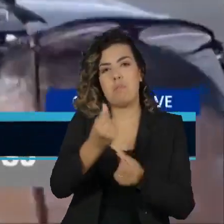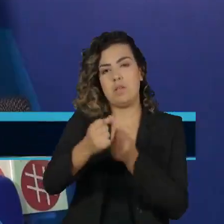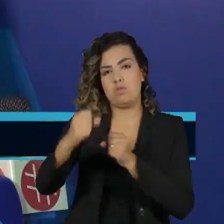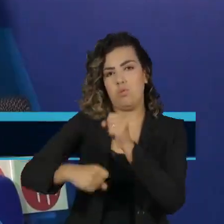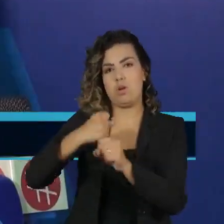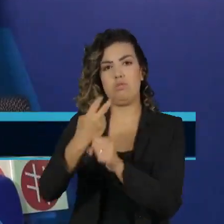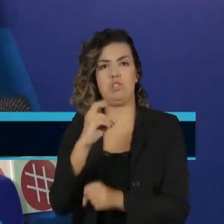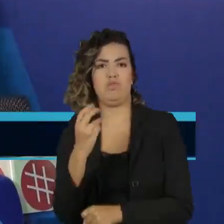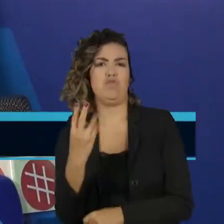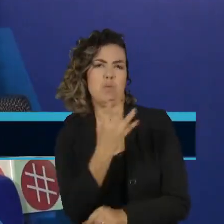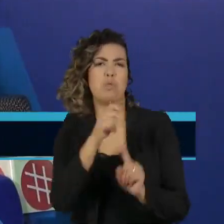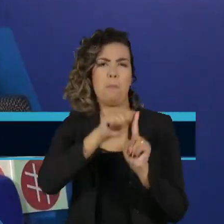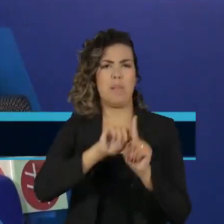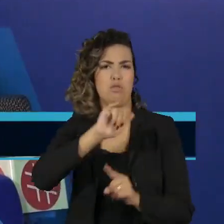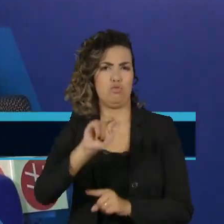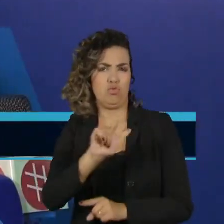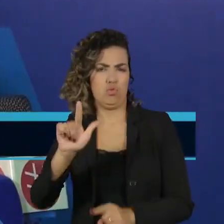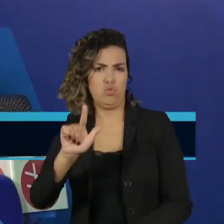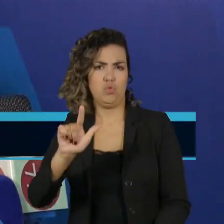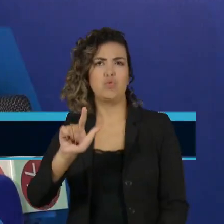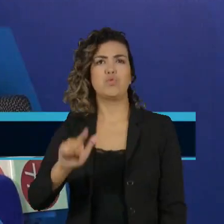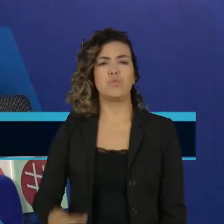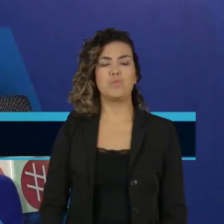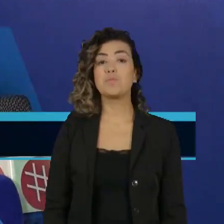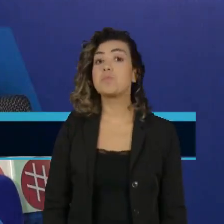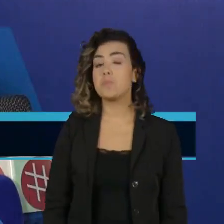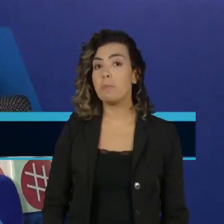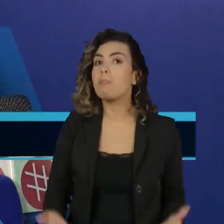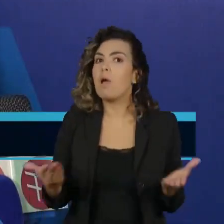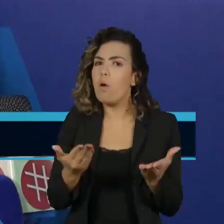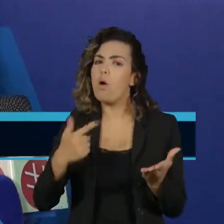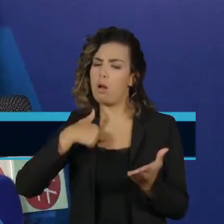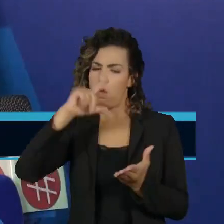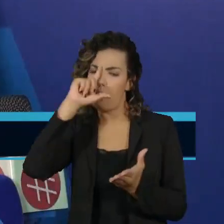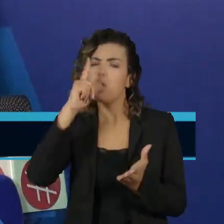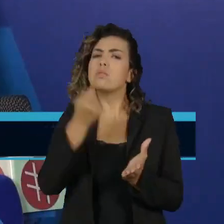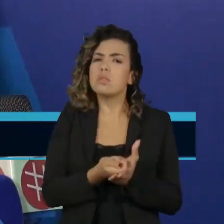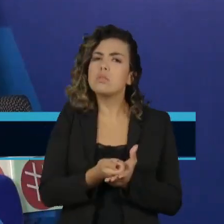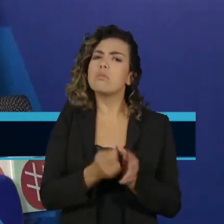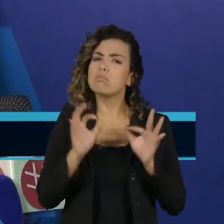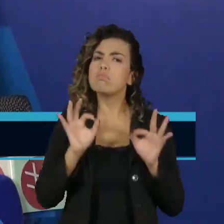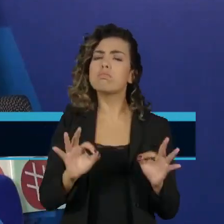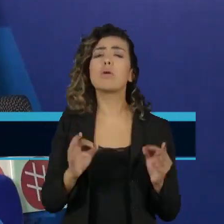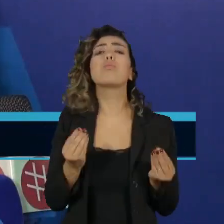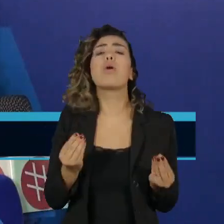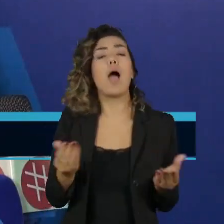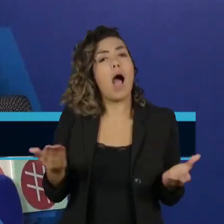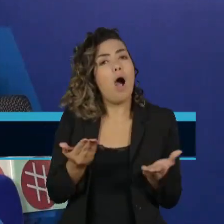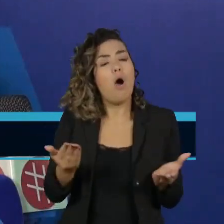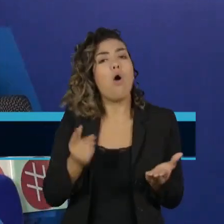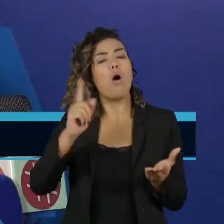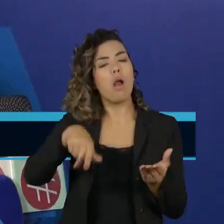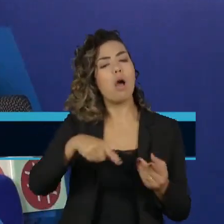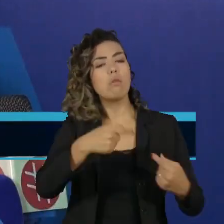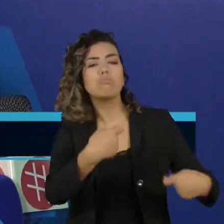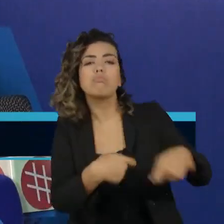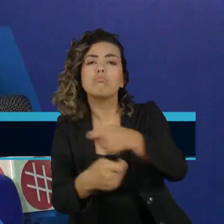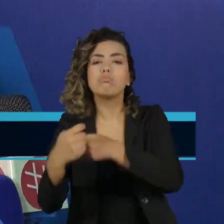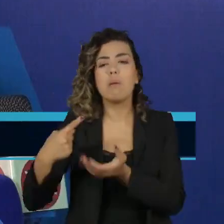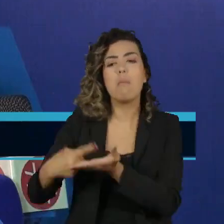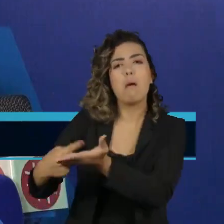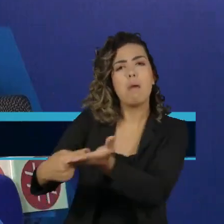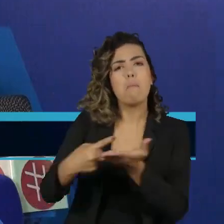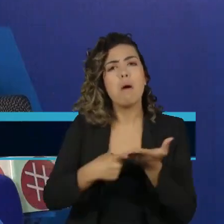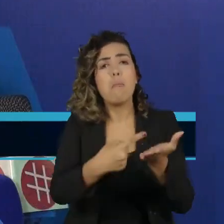2024 tomadoi essa decisão Diz ela porque estamos no meio de uma negociação nacional e internacional